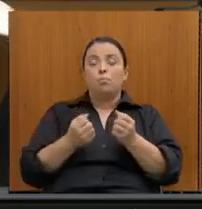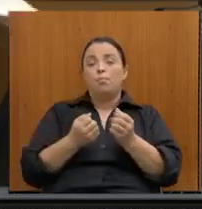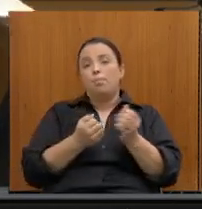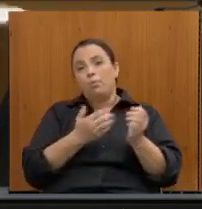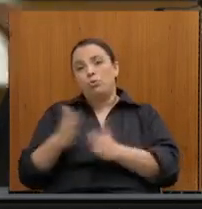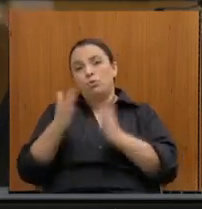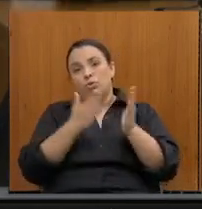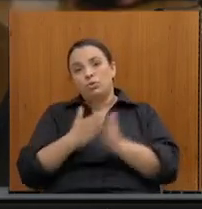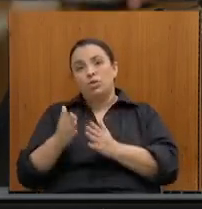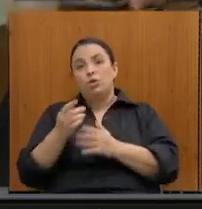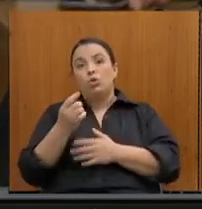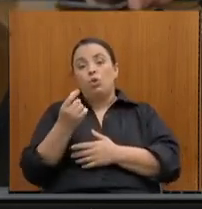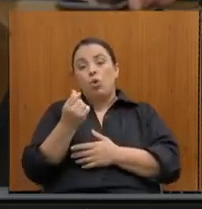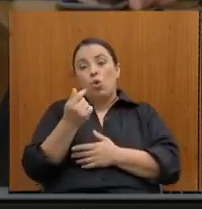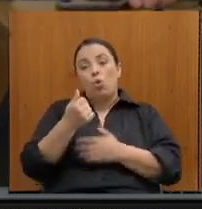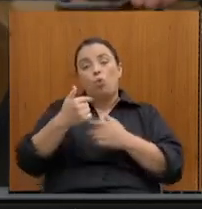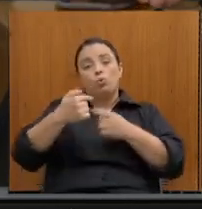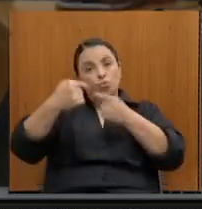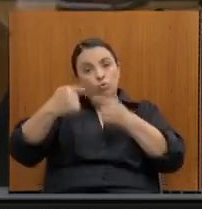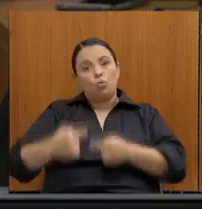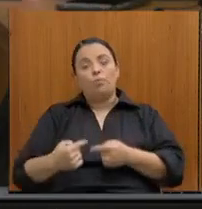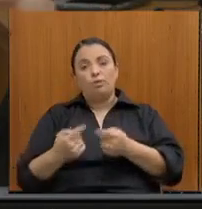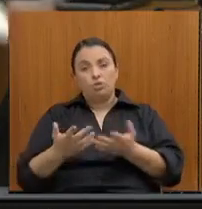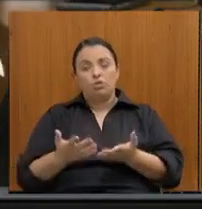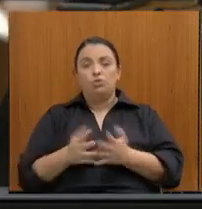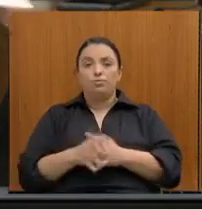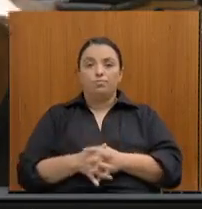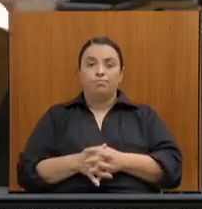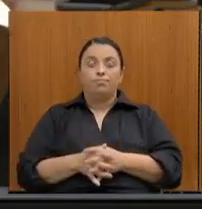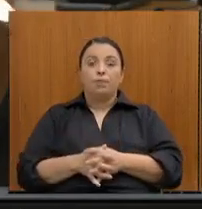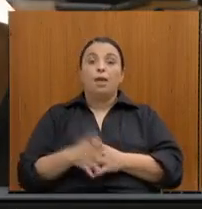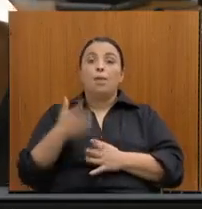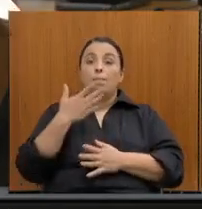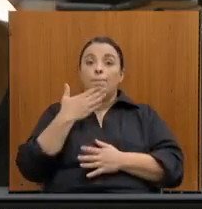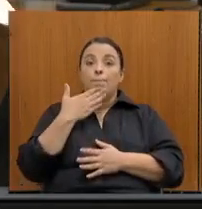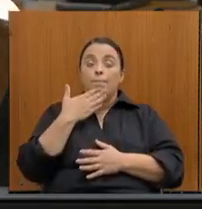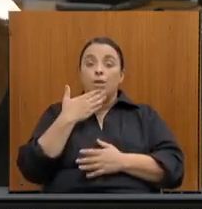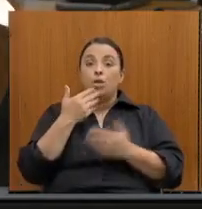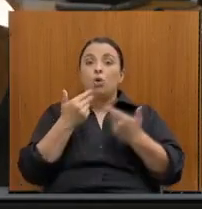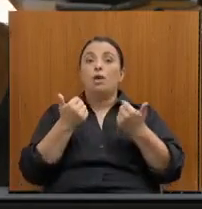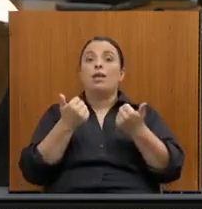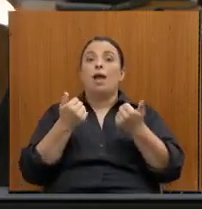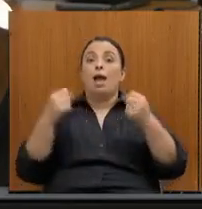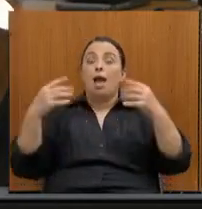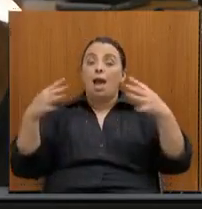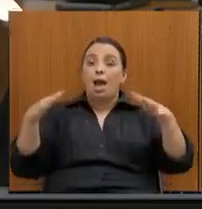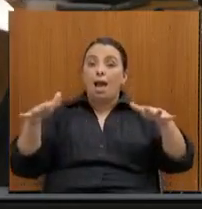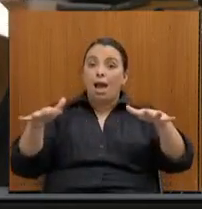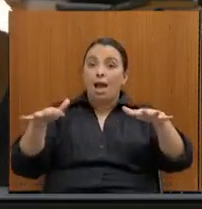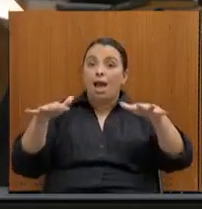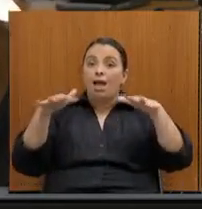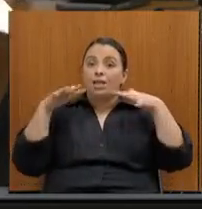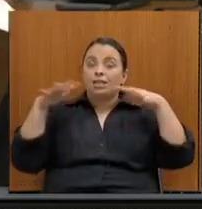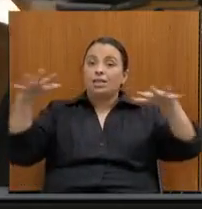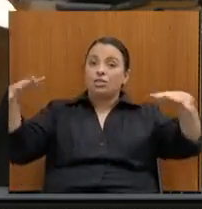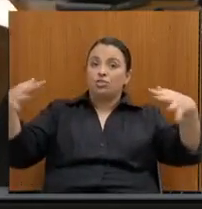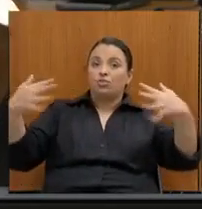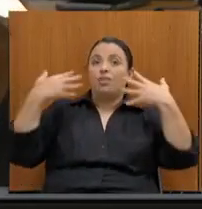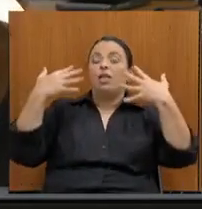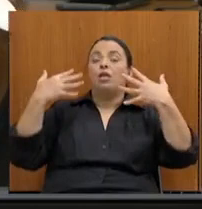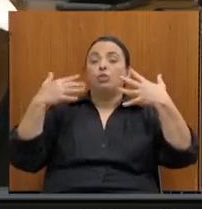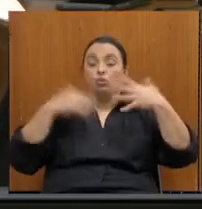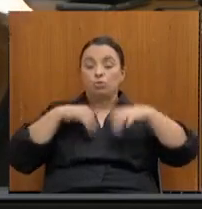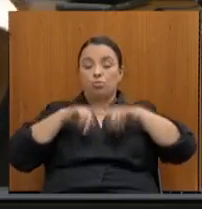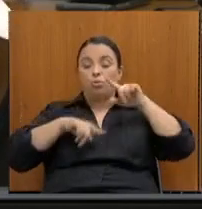custos competitivos melhoria da atratividade e aceitabilidade dos produtos